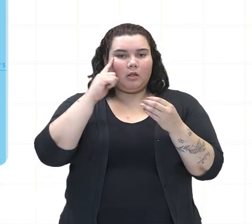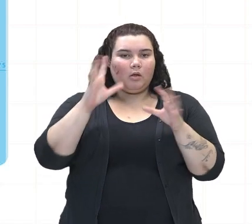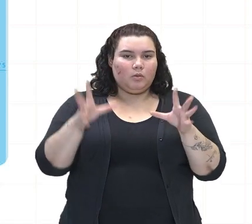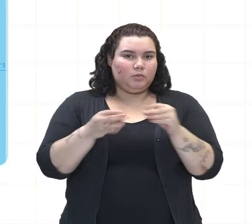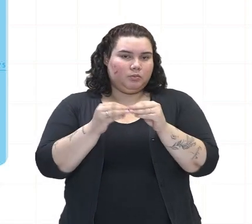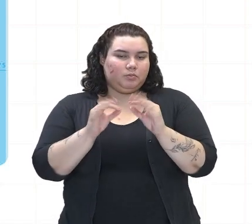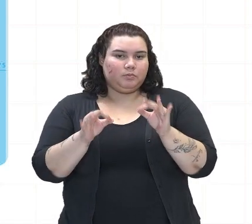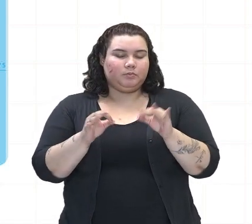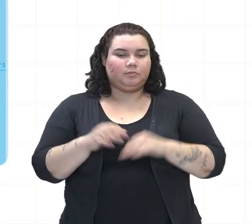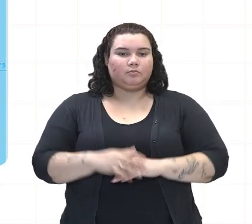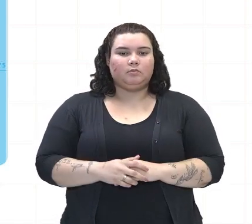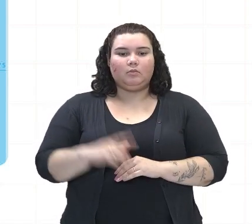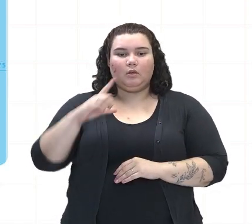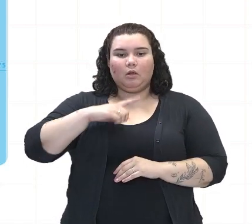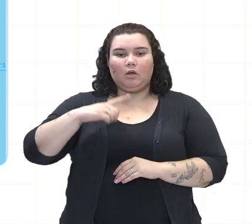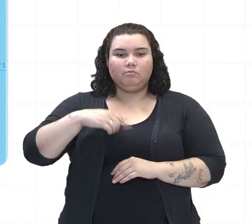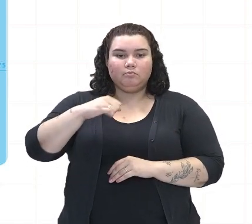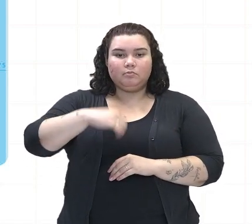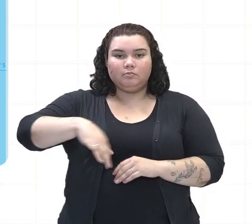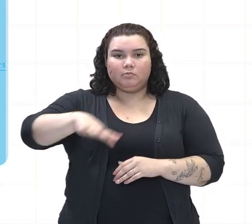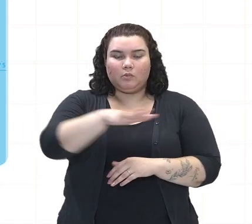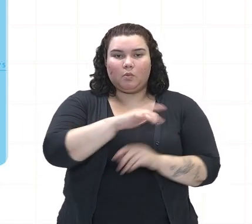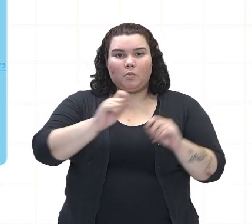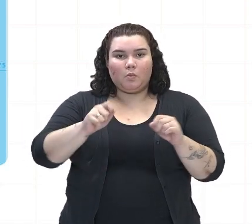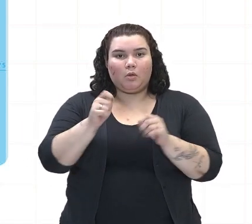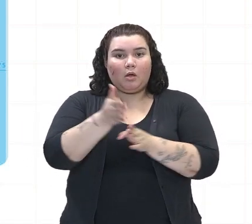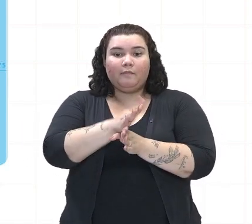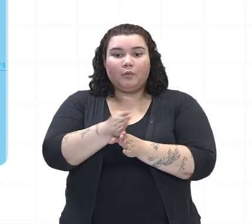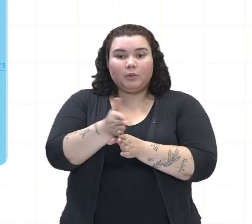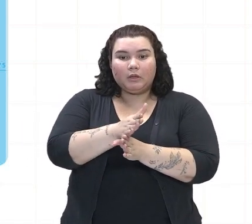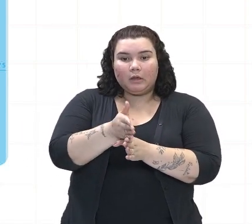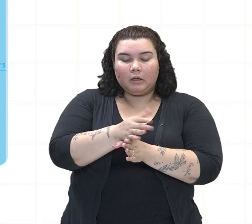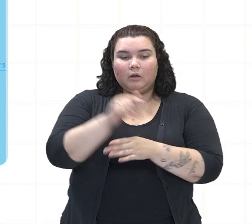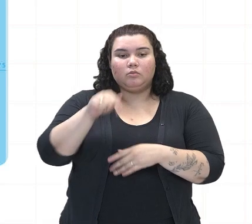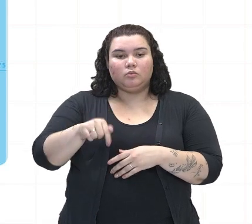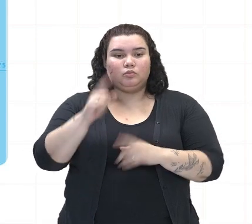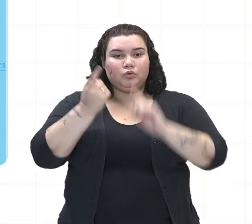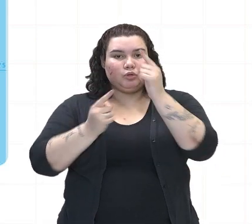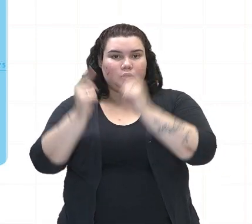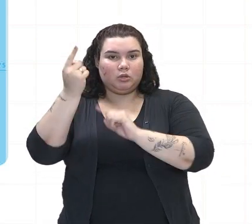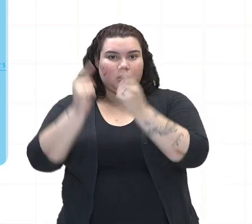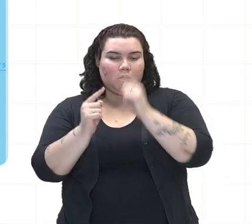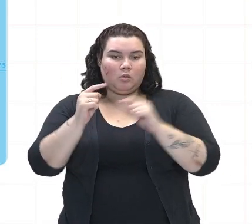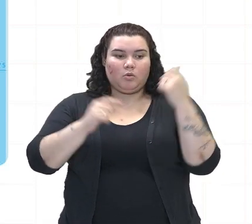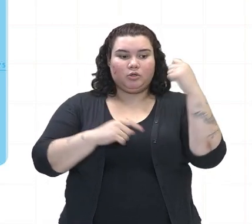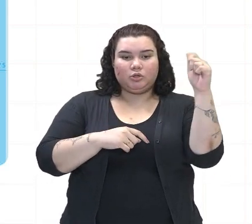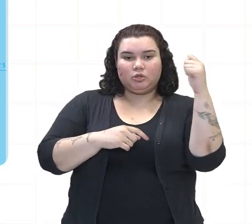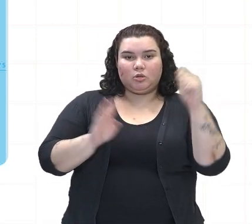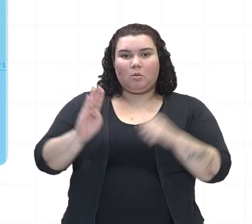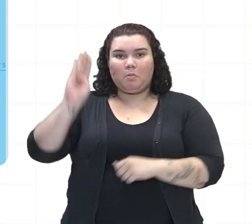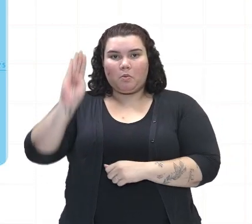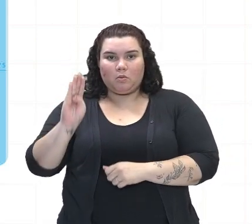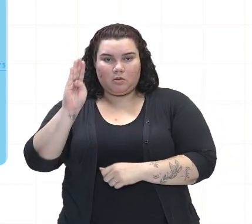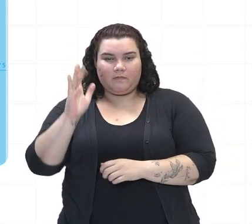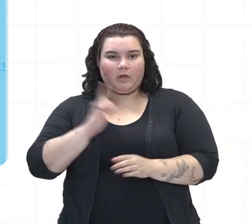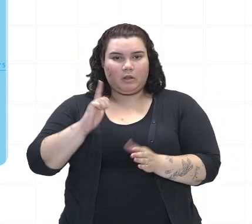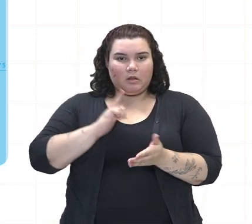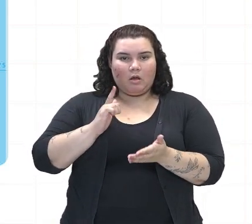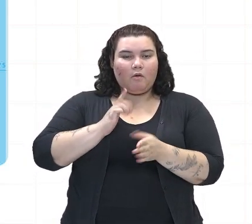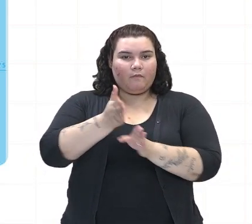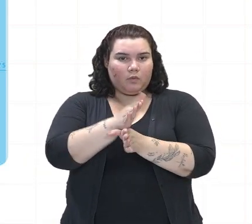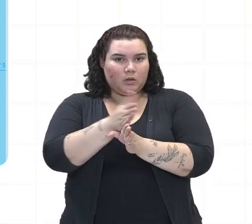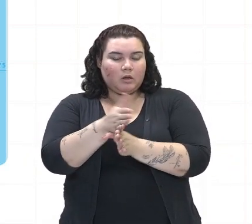Né? Então a gente tem essa fronteira do Chile com a Argentina e com a Bolívia, e também ali ao norte, né, tem uma conexãozinha ali